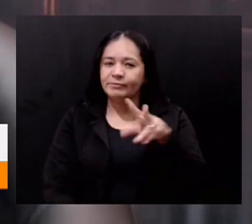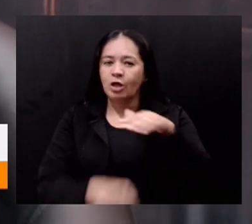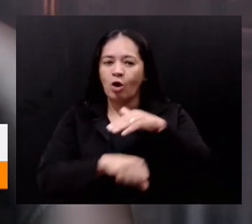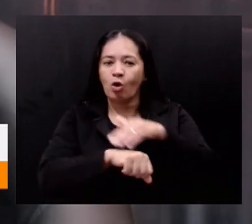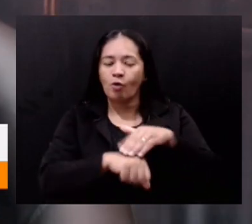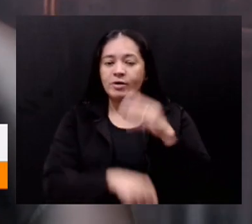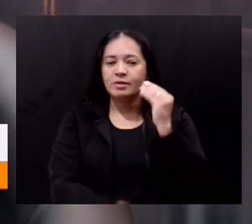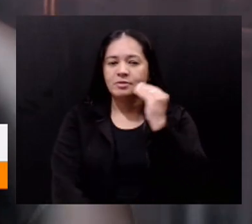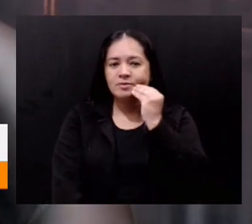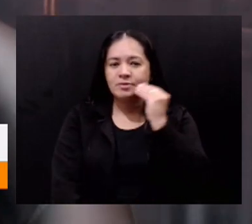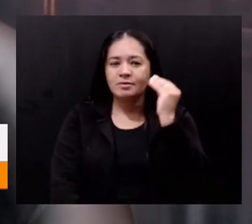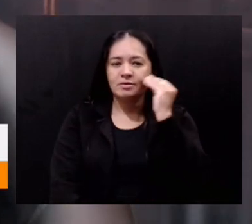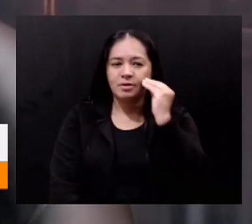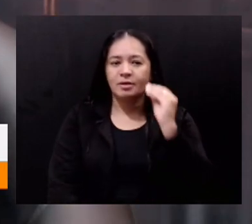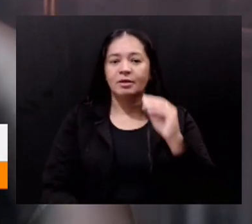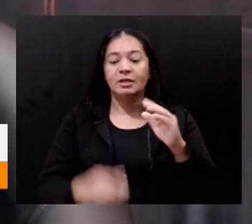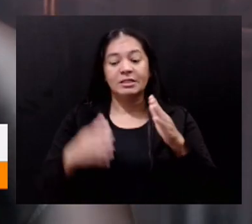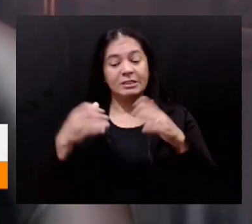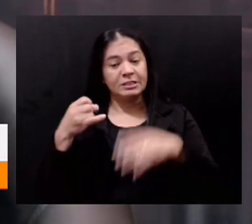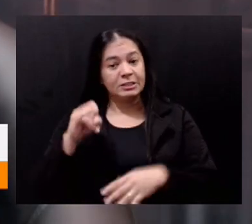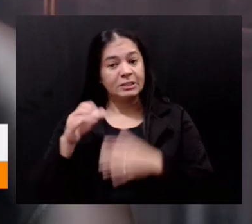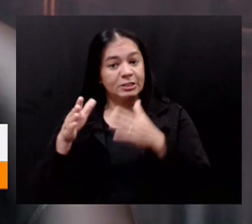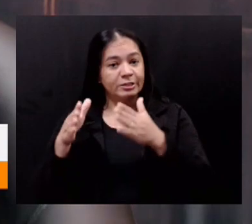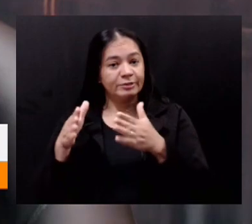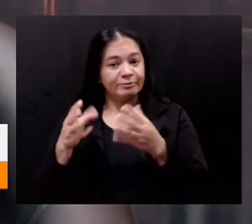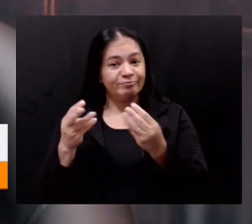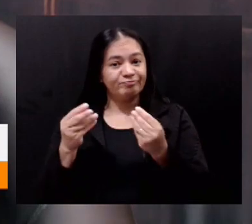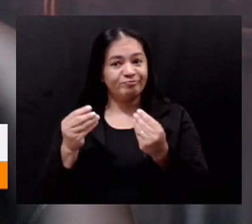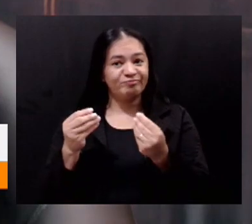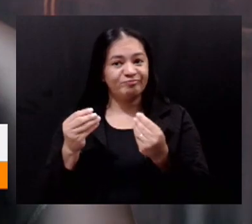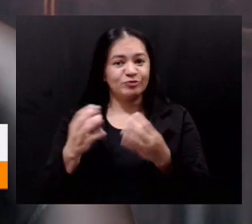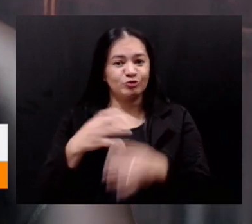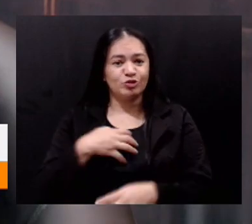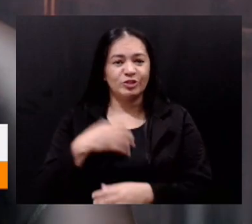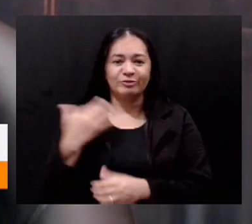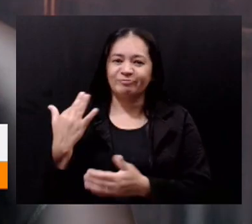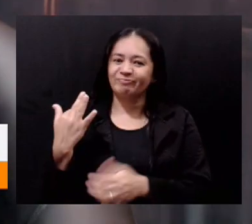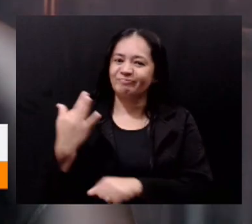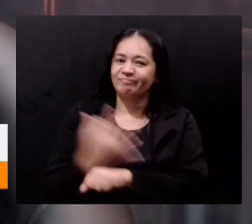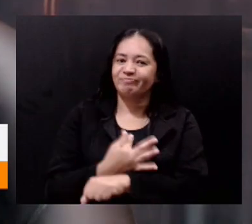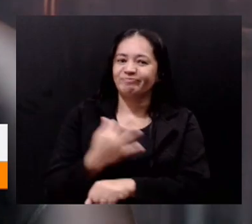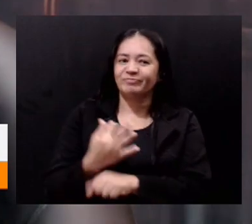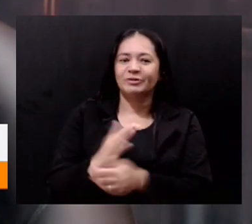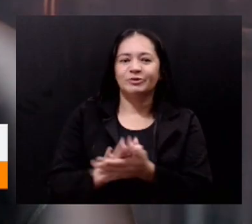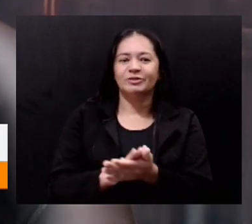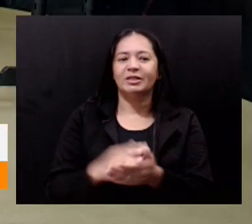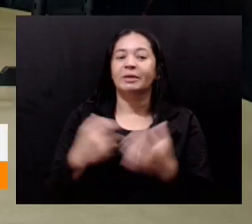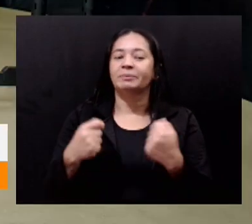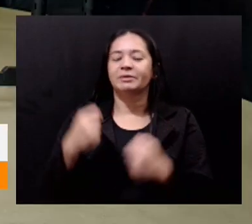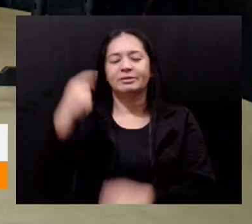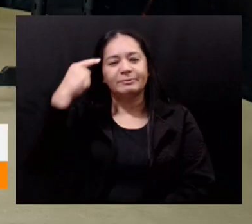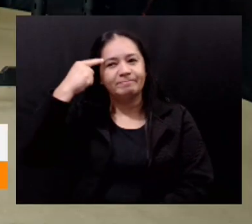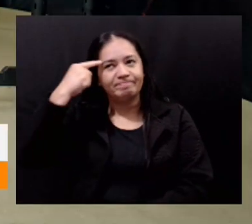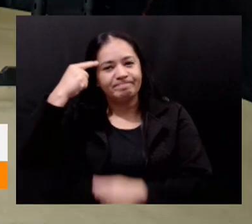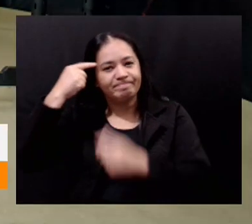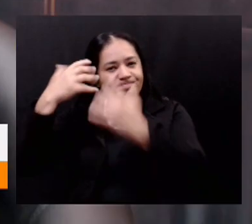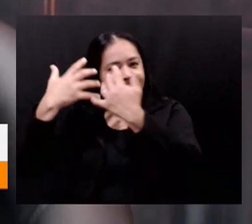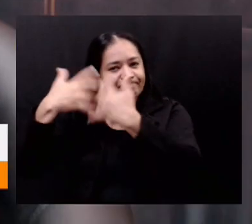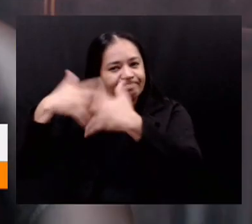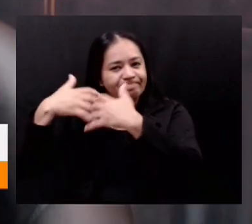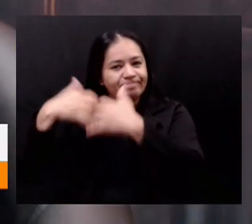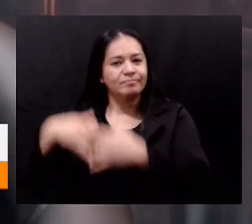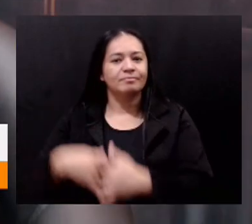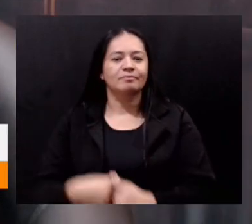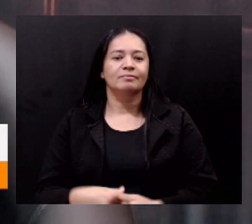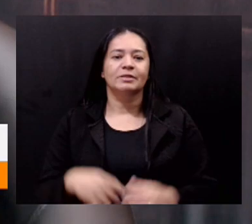se chegar num ponto que fique insustentável, aí vale a reflexão, né? Agora, Menina. não aconselho